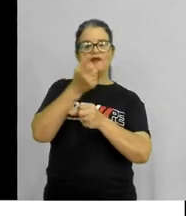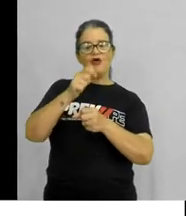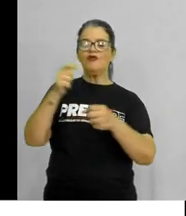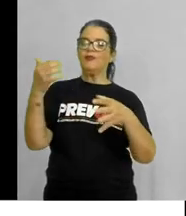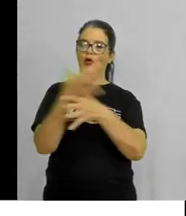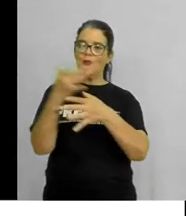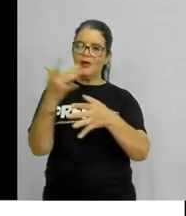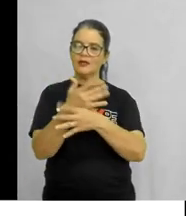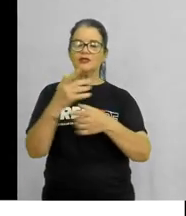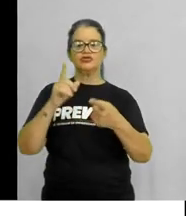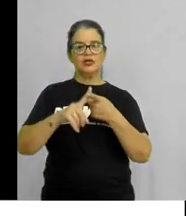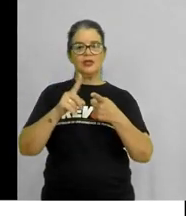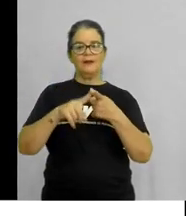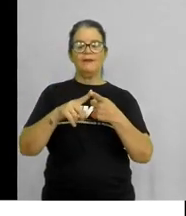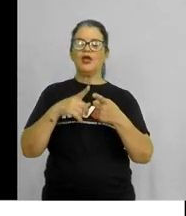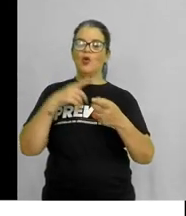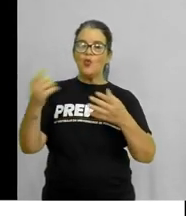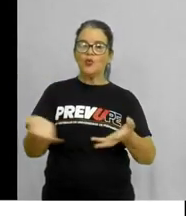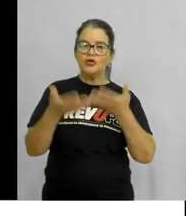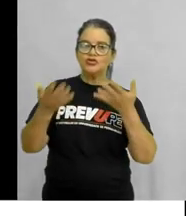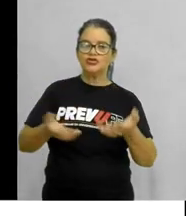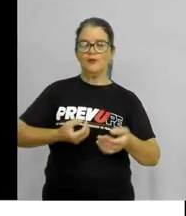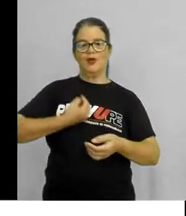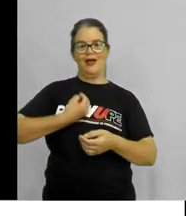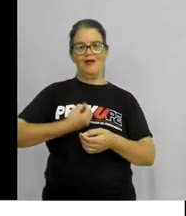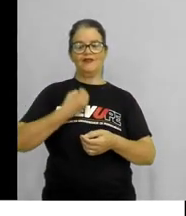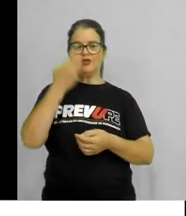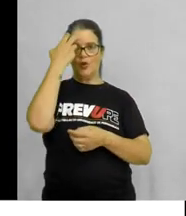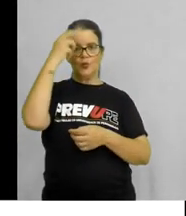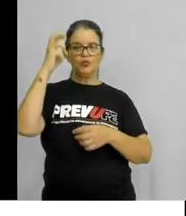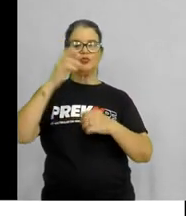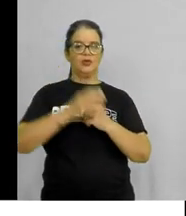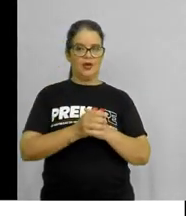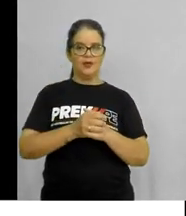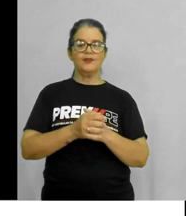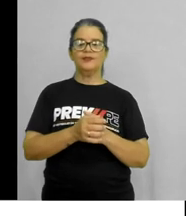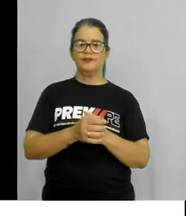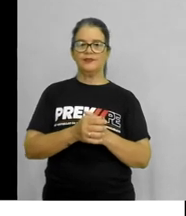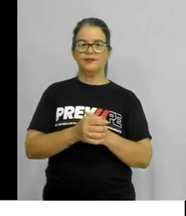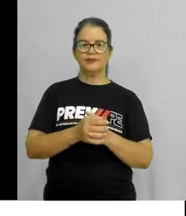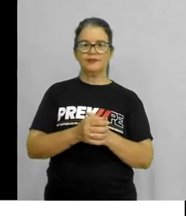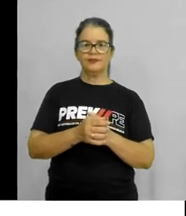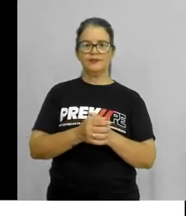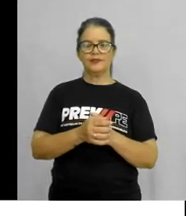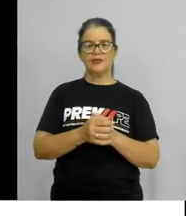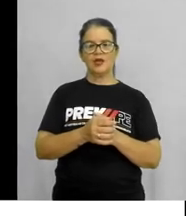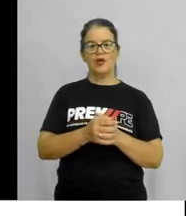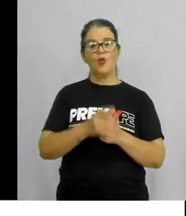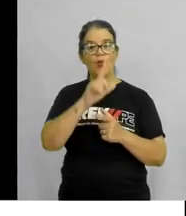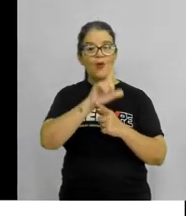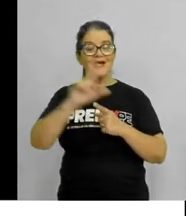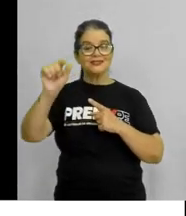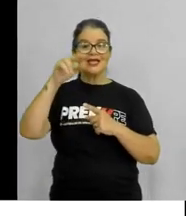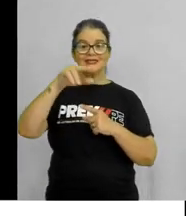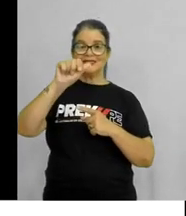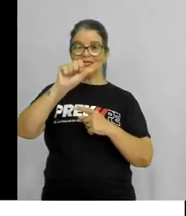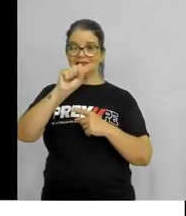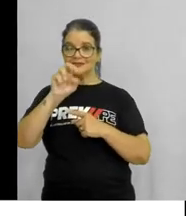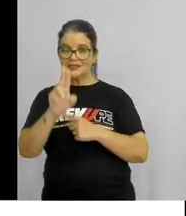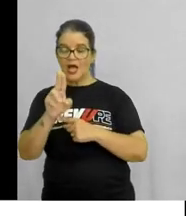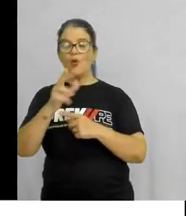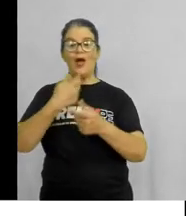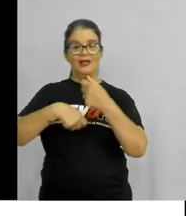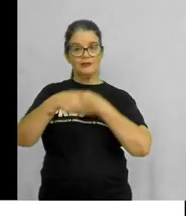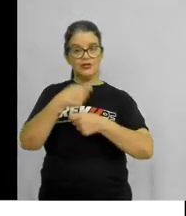urbanística e o estímulo à Vida cultural com a saída de nassal a